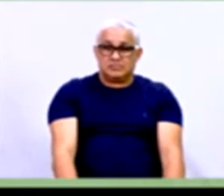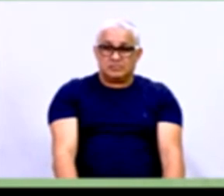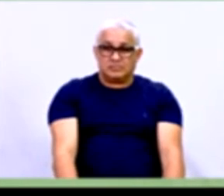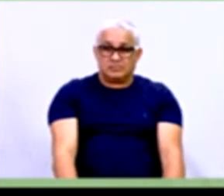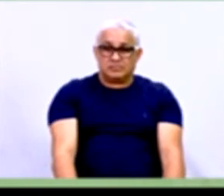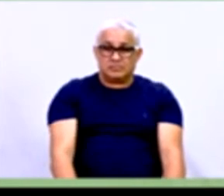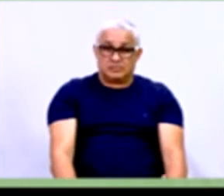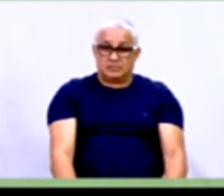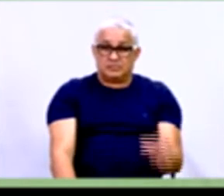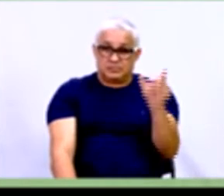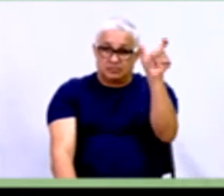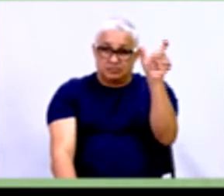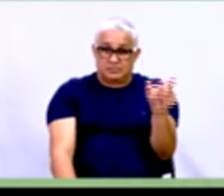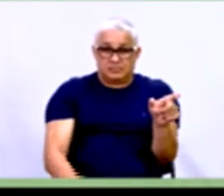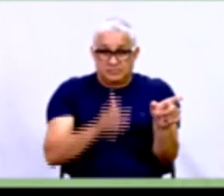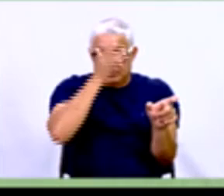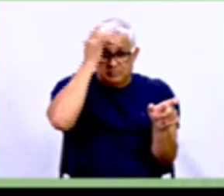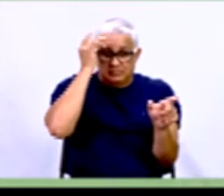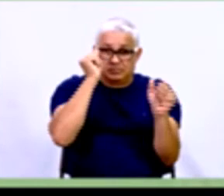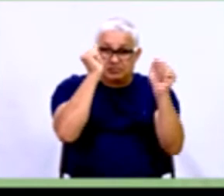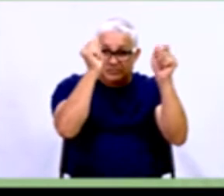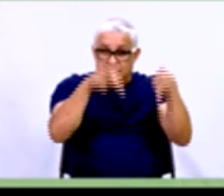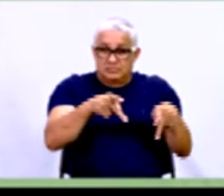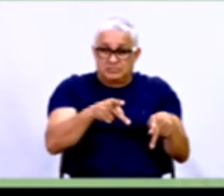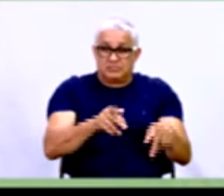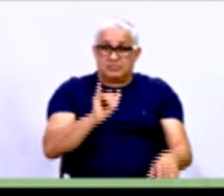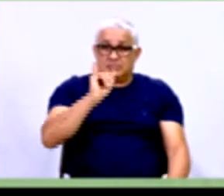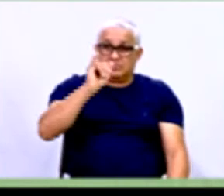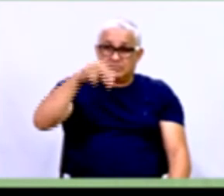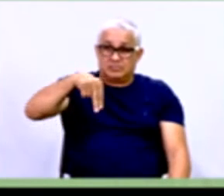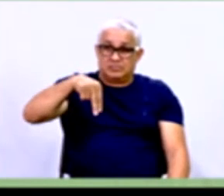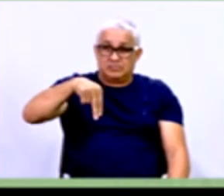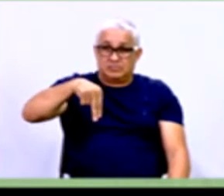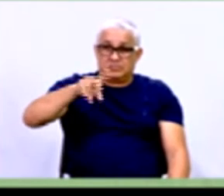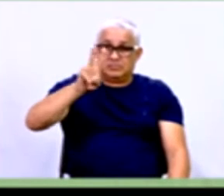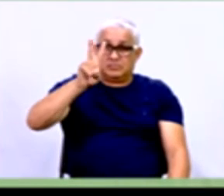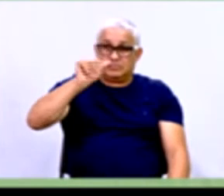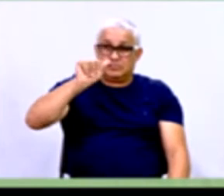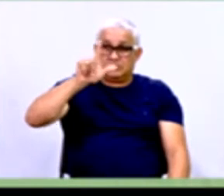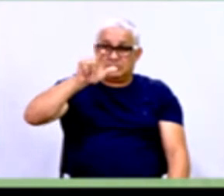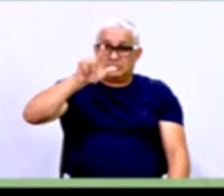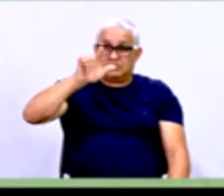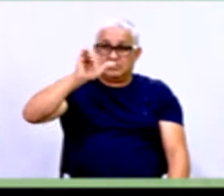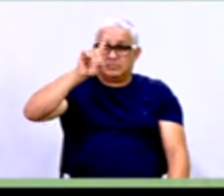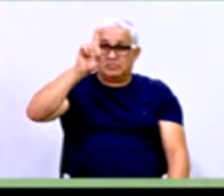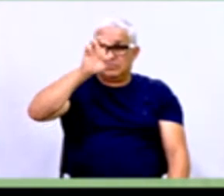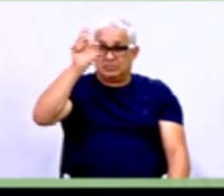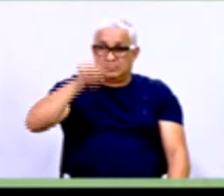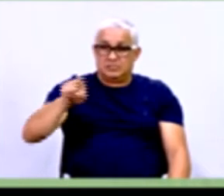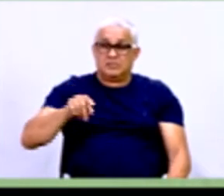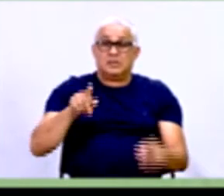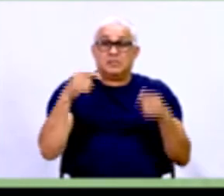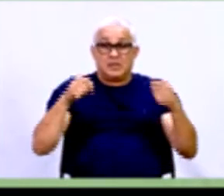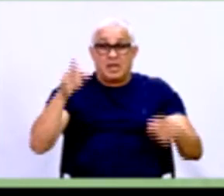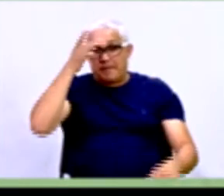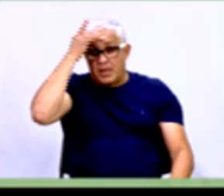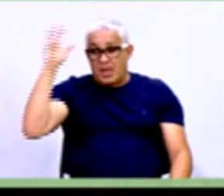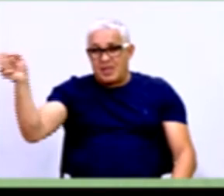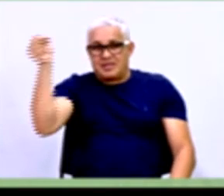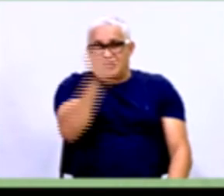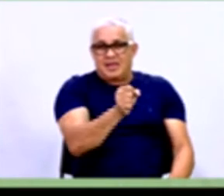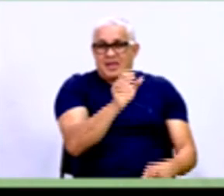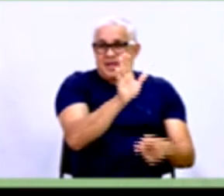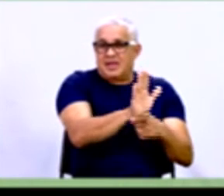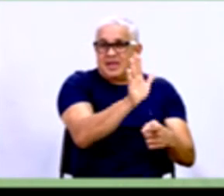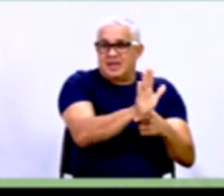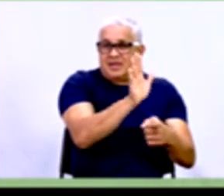a pessoa foi aposentada por invalidez. Essa pessoa, ela necessita de um cuidador, porque ele não consegue